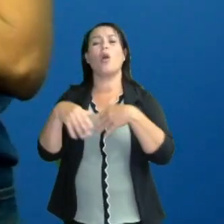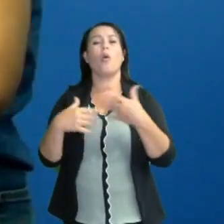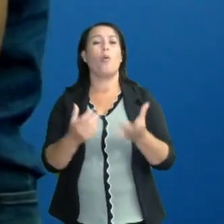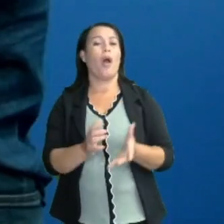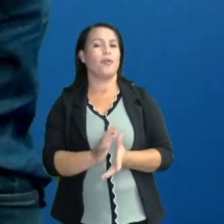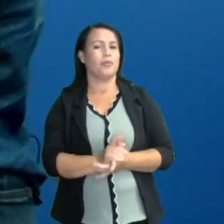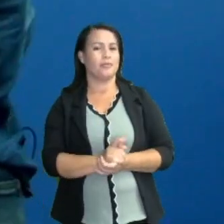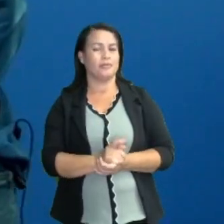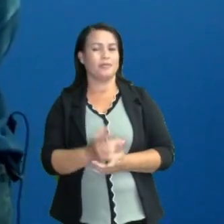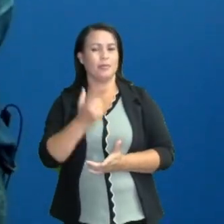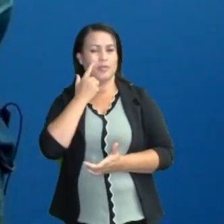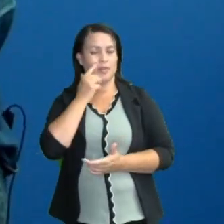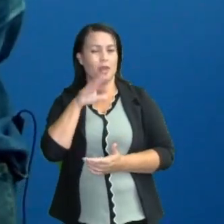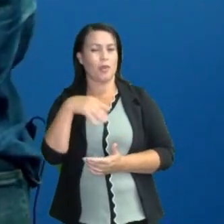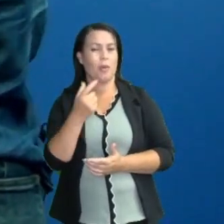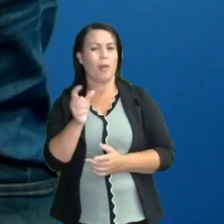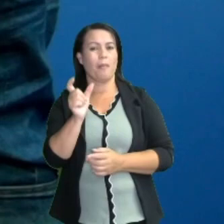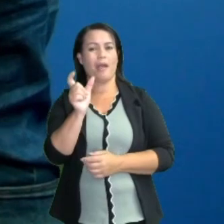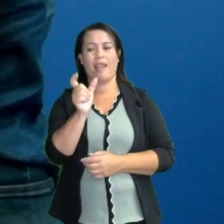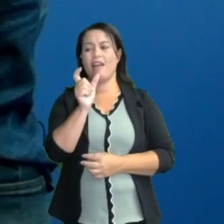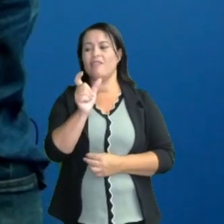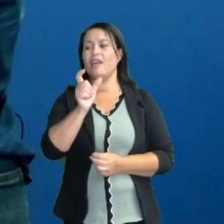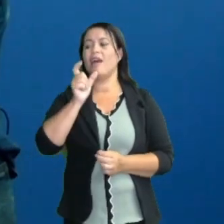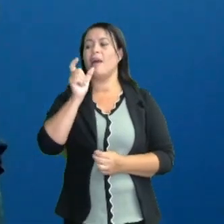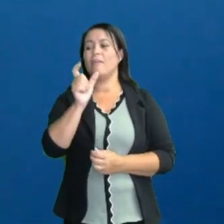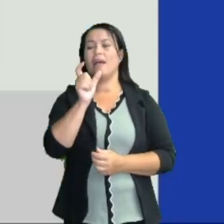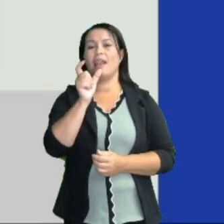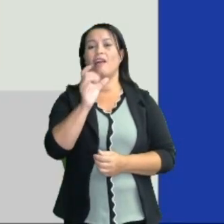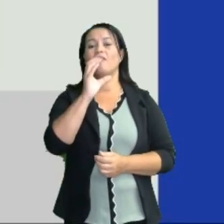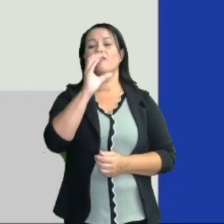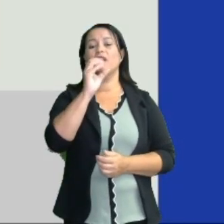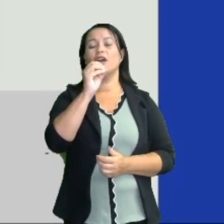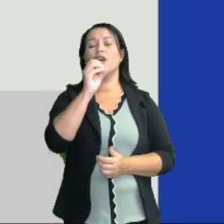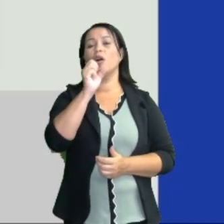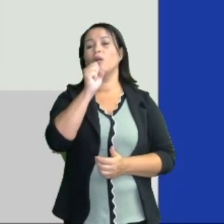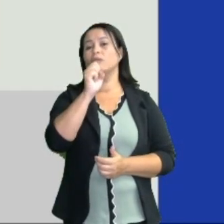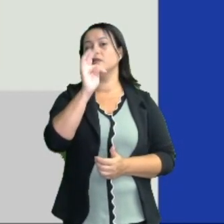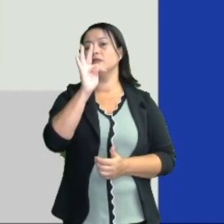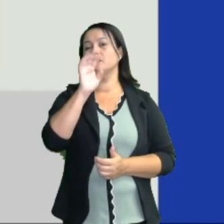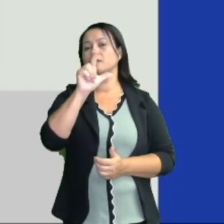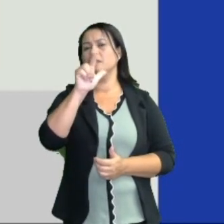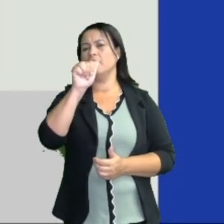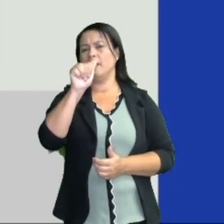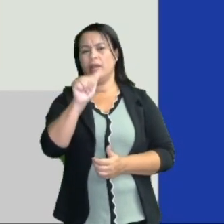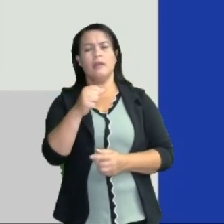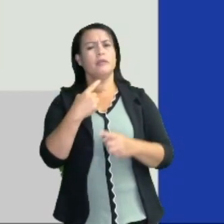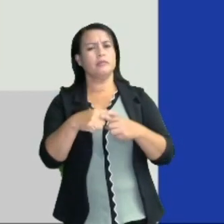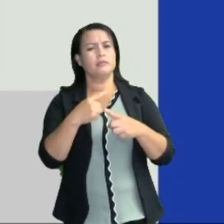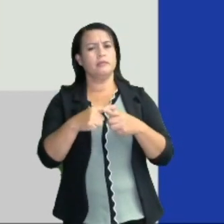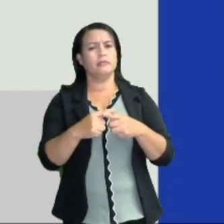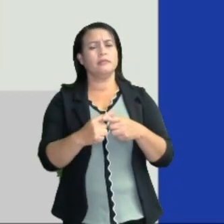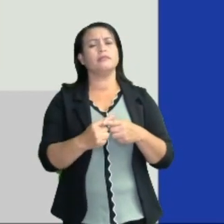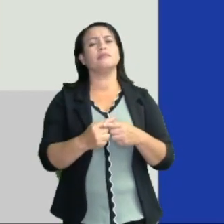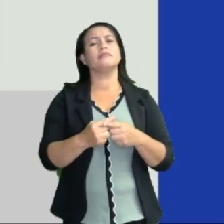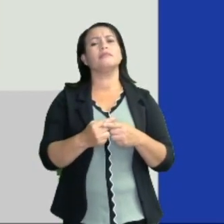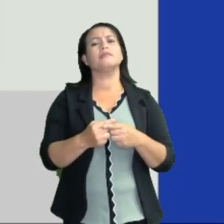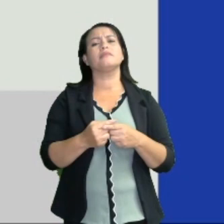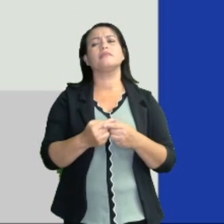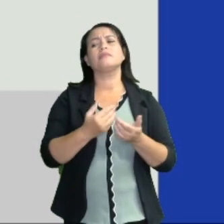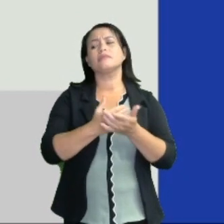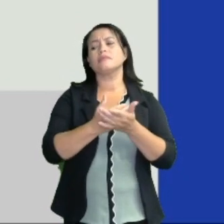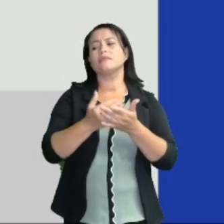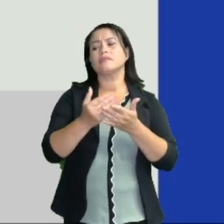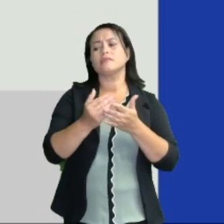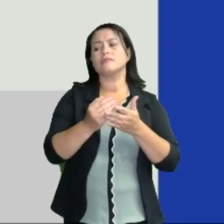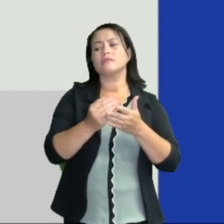sentido? Vamos ver qual é a palavra? Ó, a palavra costela. Por quê? Lá no início da